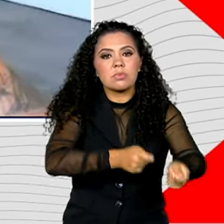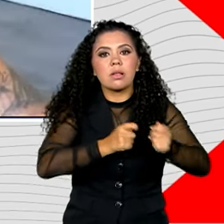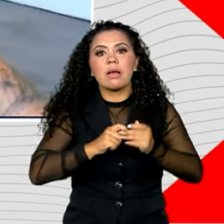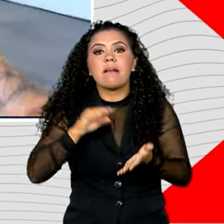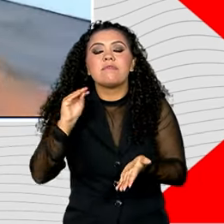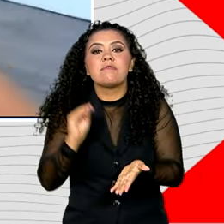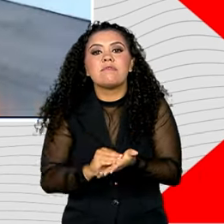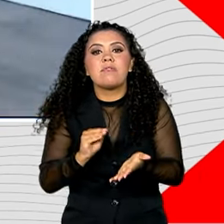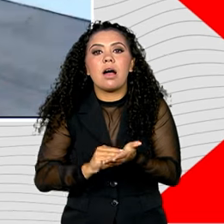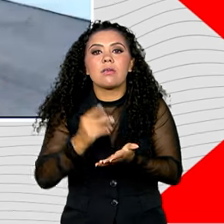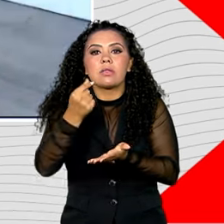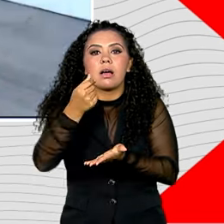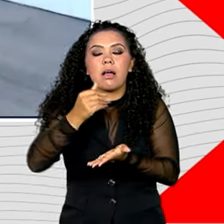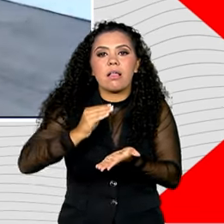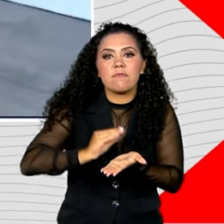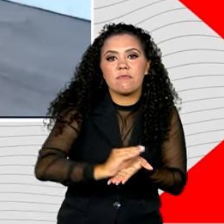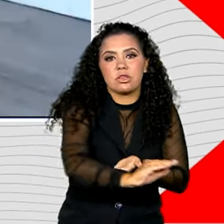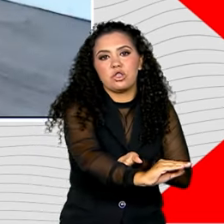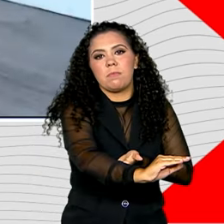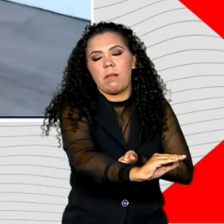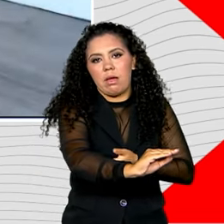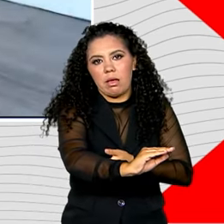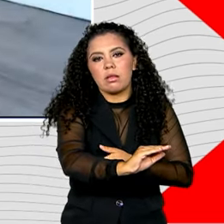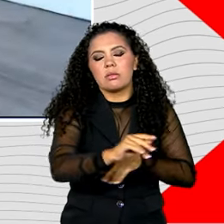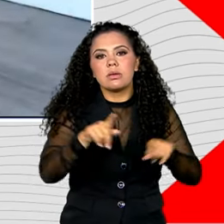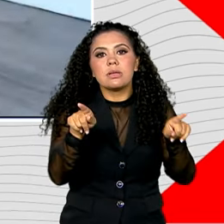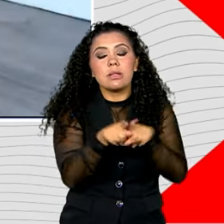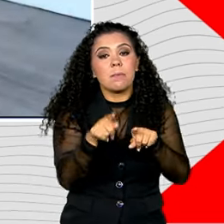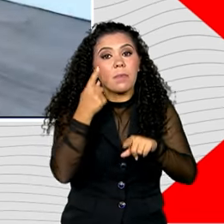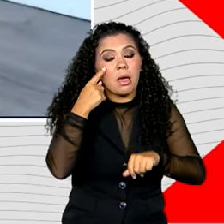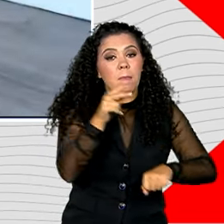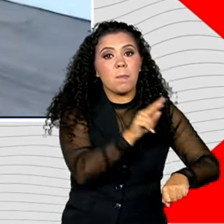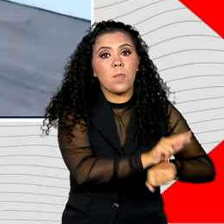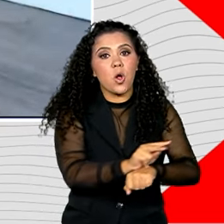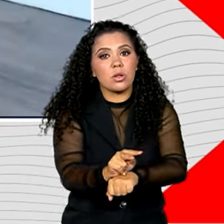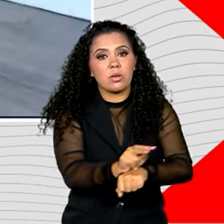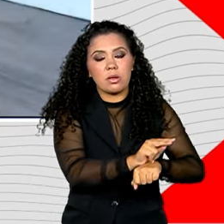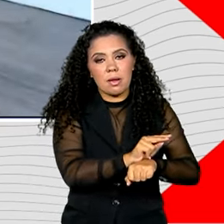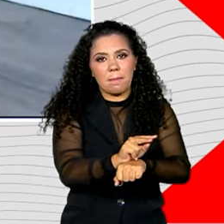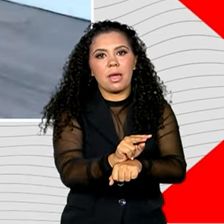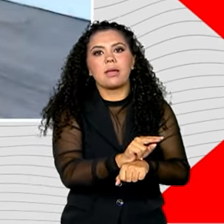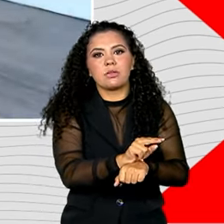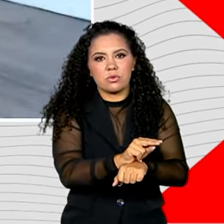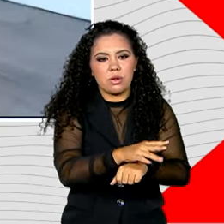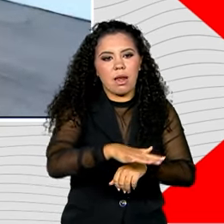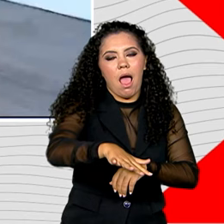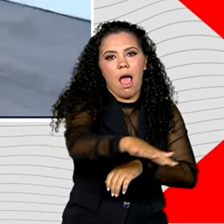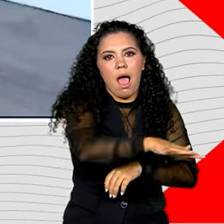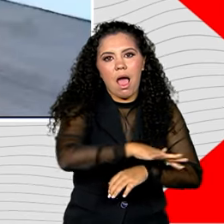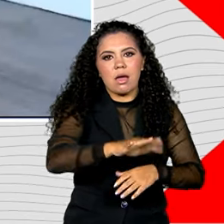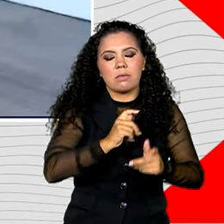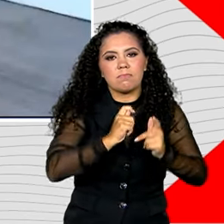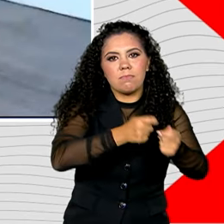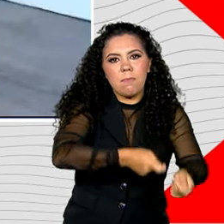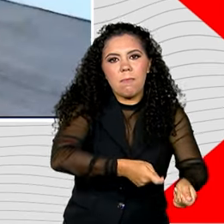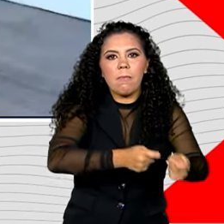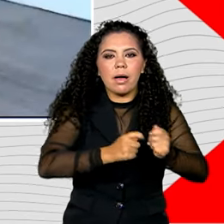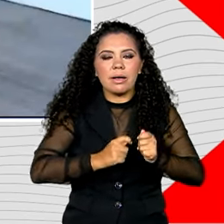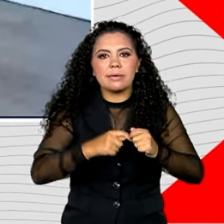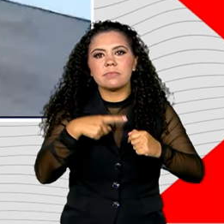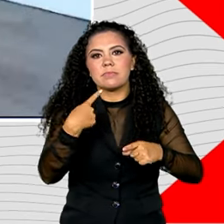muitas federais, para o monitoramento da pesca nas águas continentais, que a gente vê muitas vezes colocada